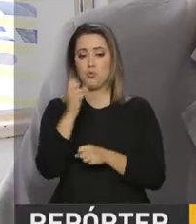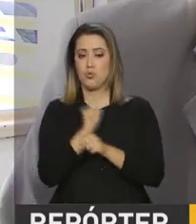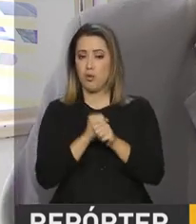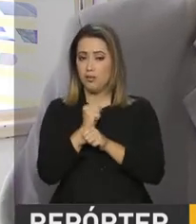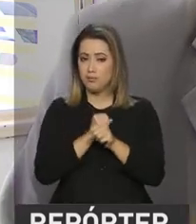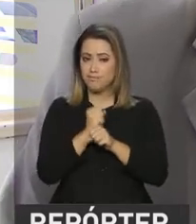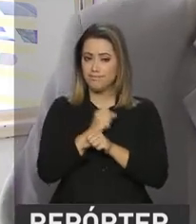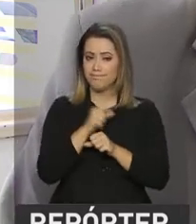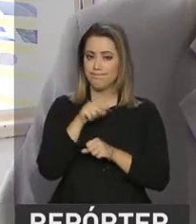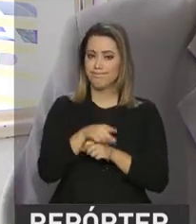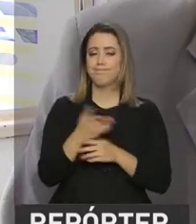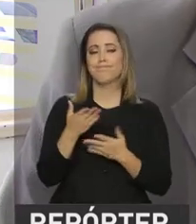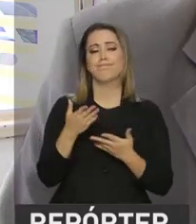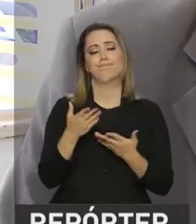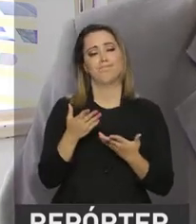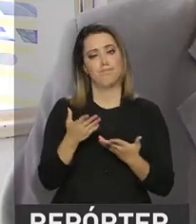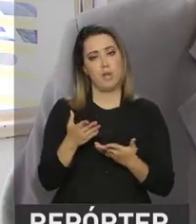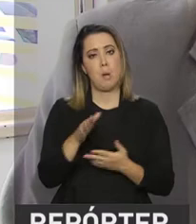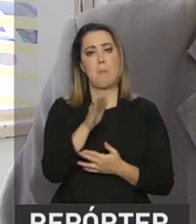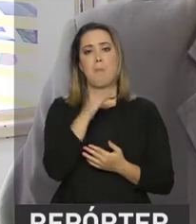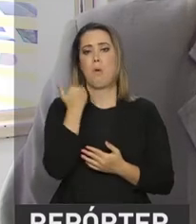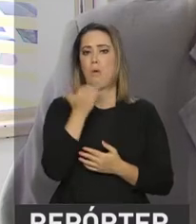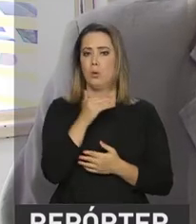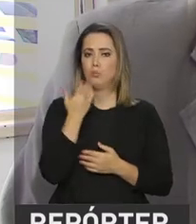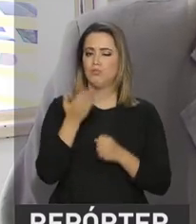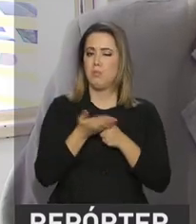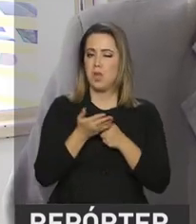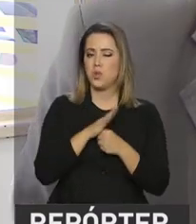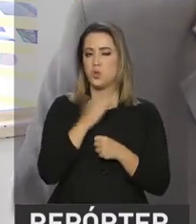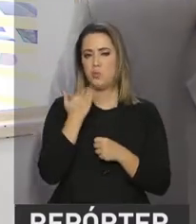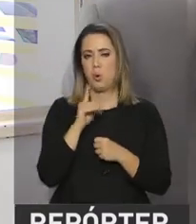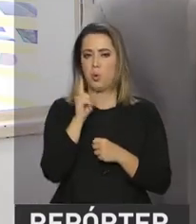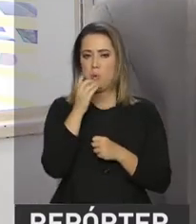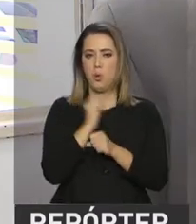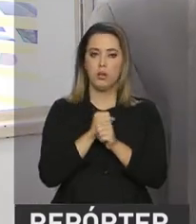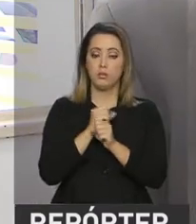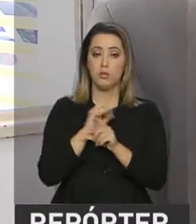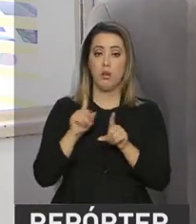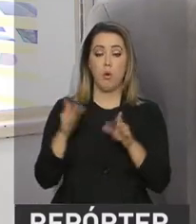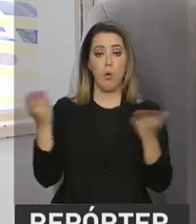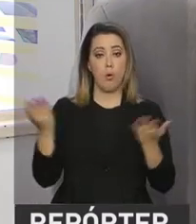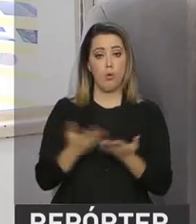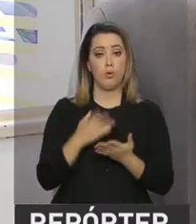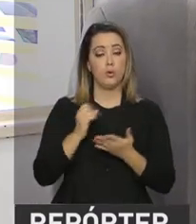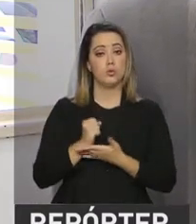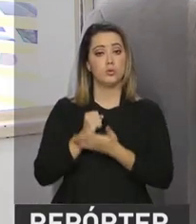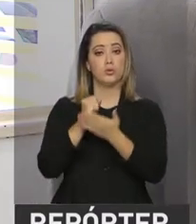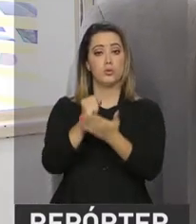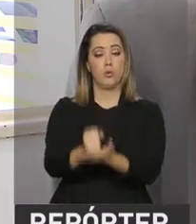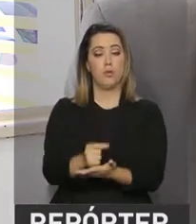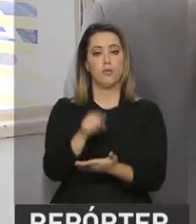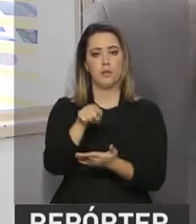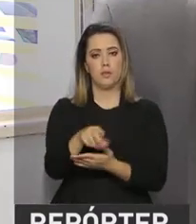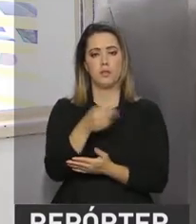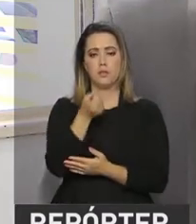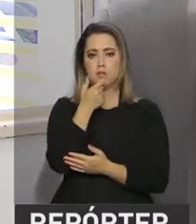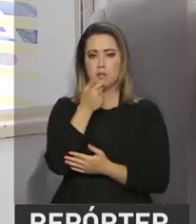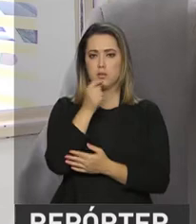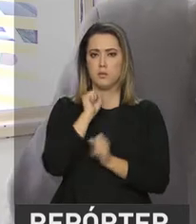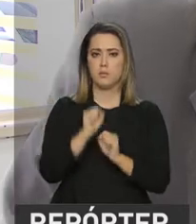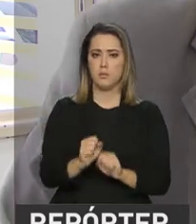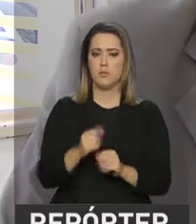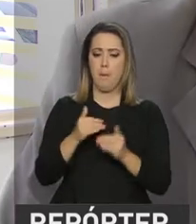1 ano, infelizmente, em média, essa mulher acaba falecendo. Hoje, com a disponibilização do trastuzumab, a gente